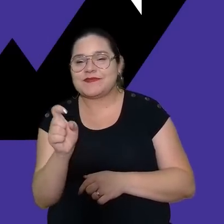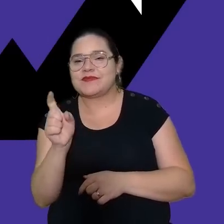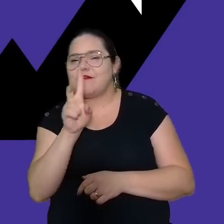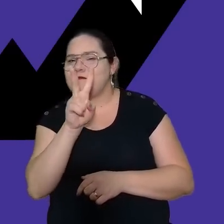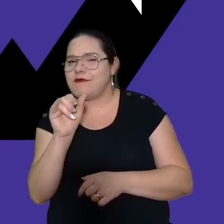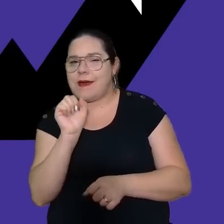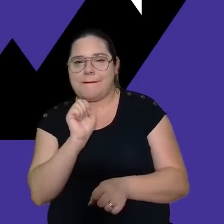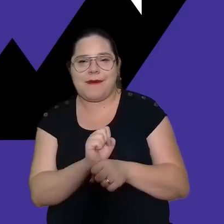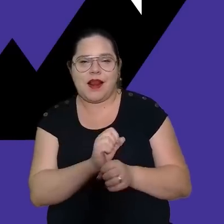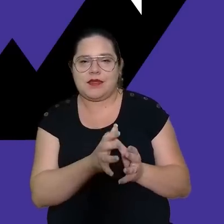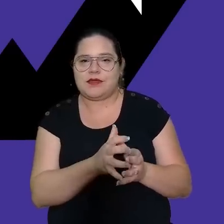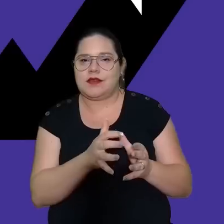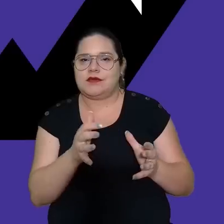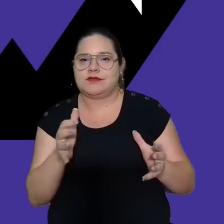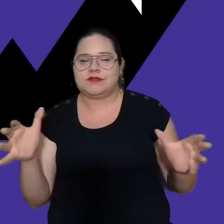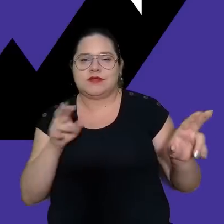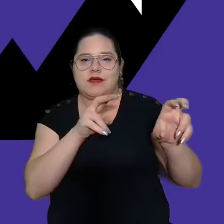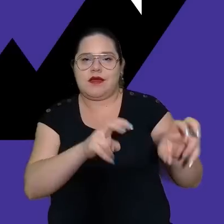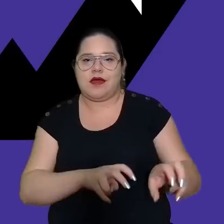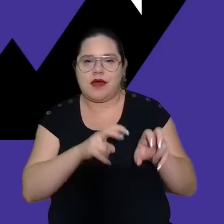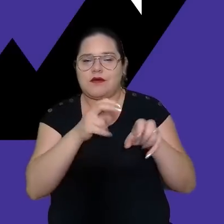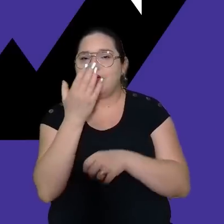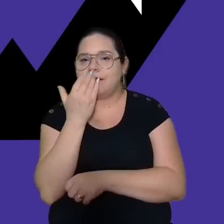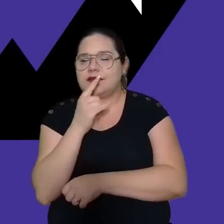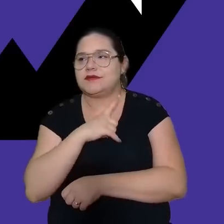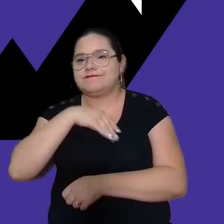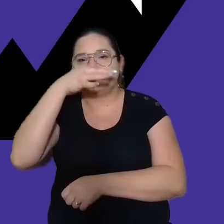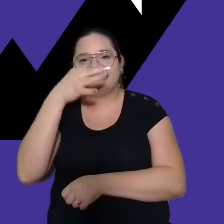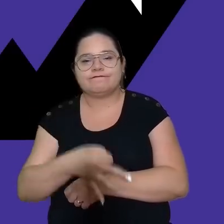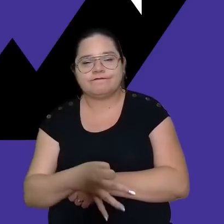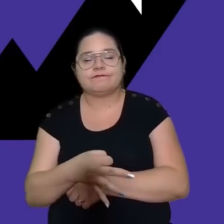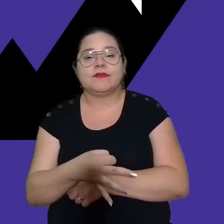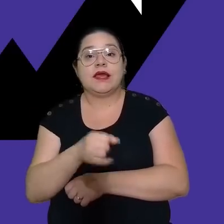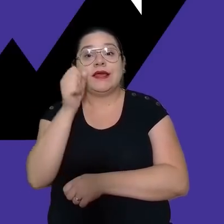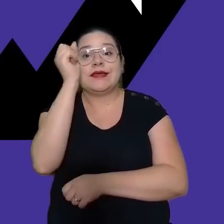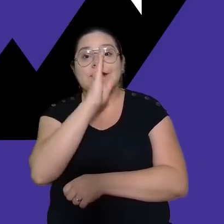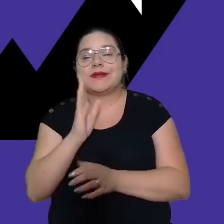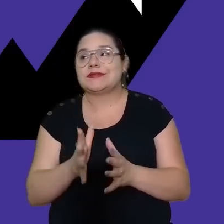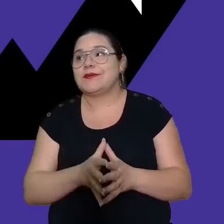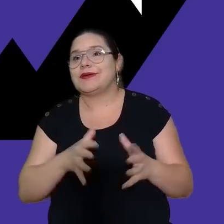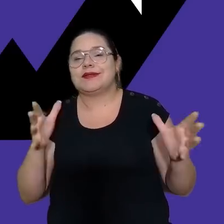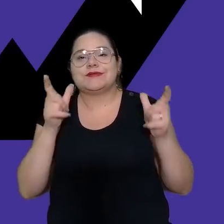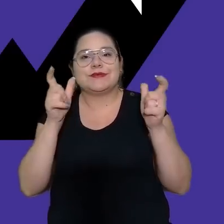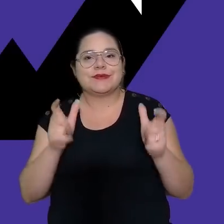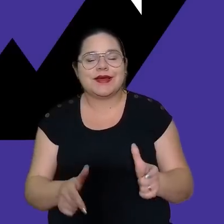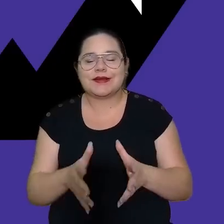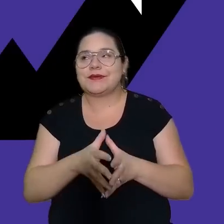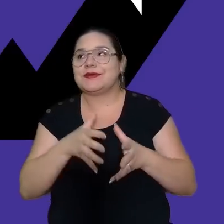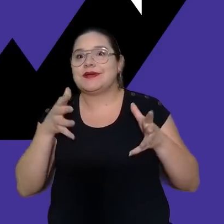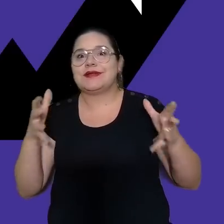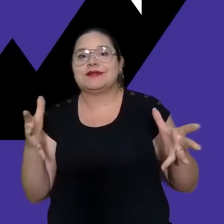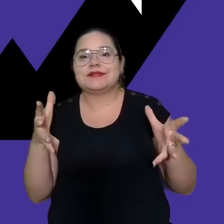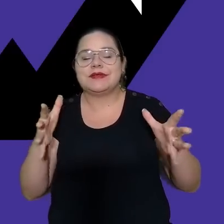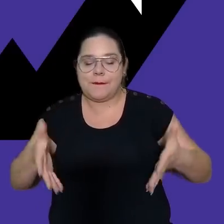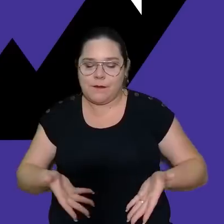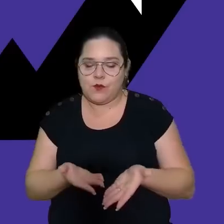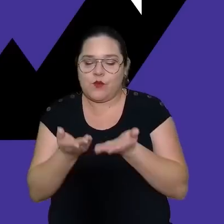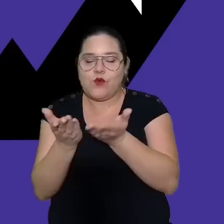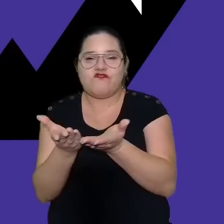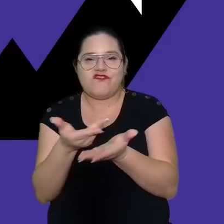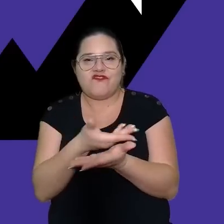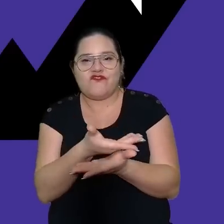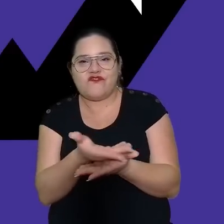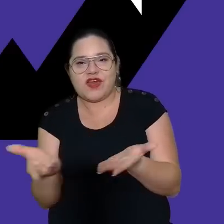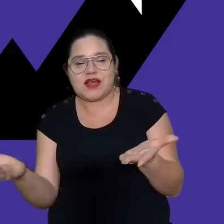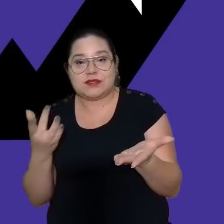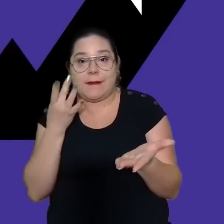demanda por alimentos, isso é uma certeza, e o Brasil é o grande local, é o grande provedor, né, tanto do presente